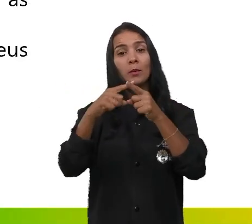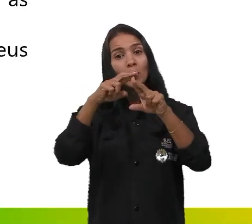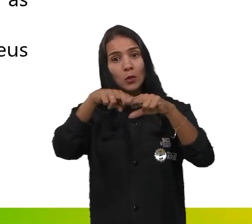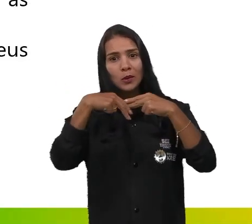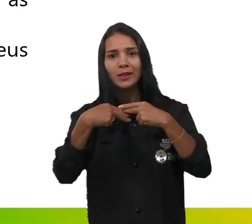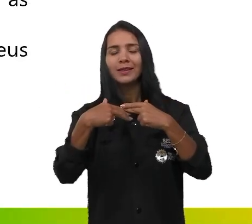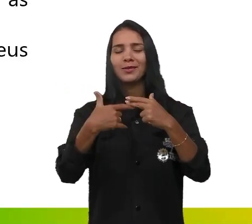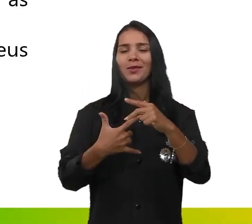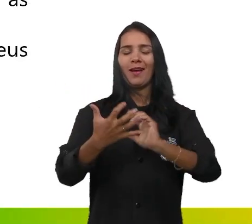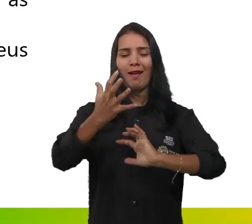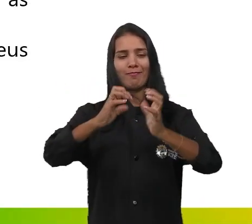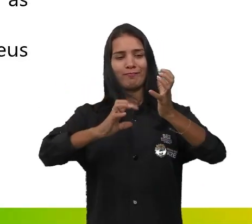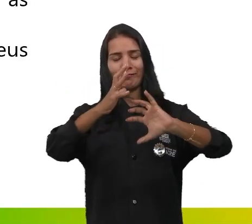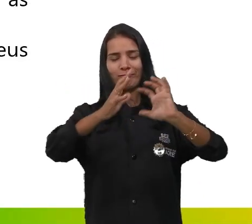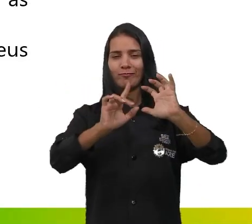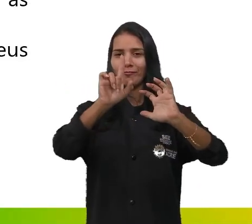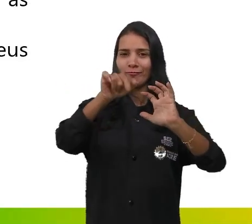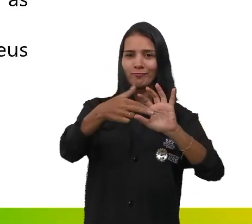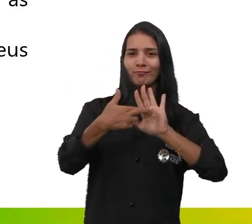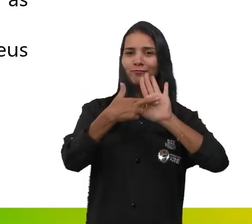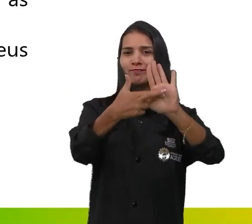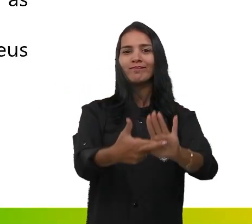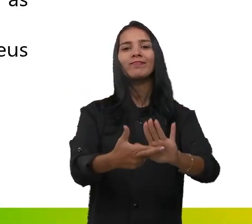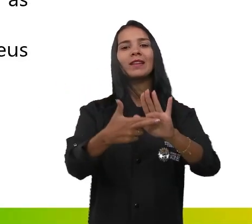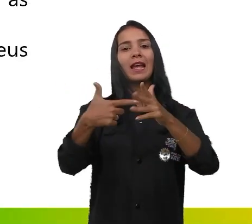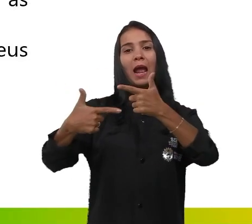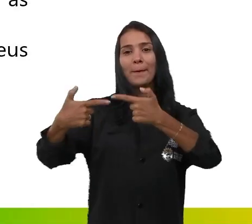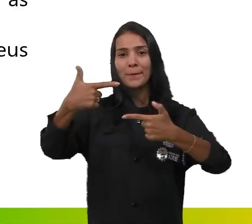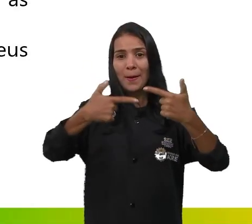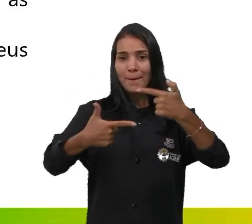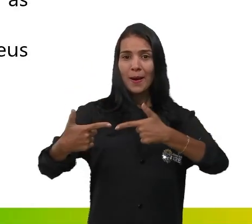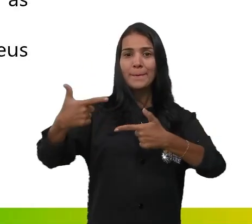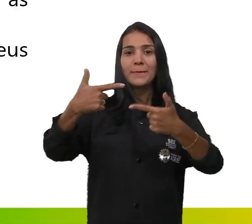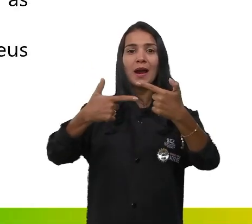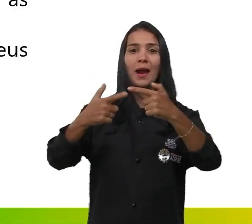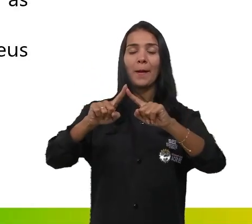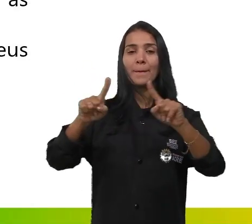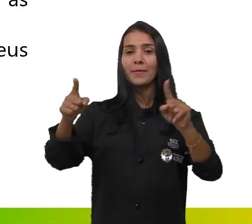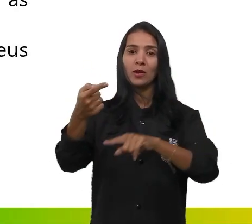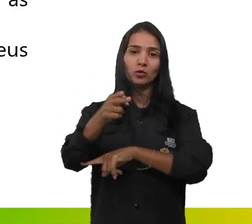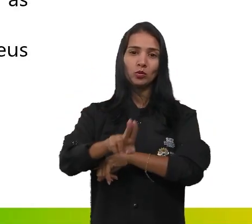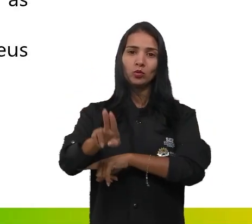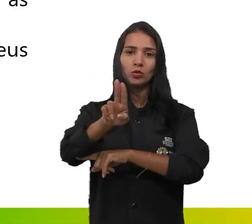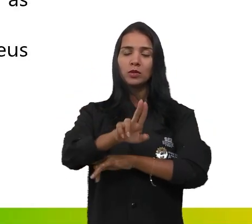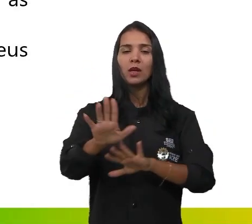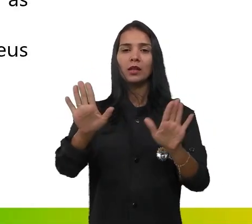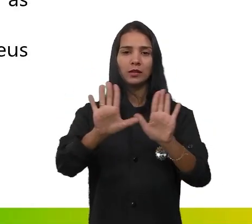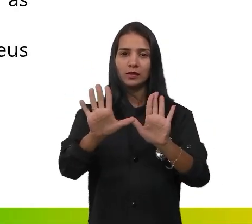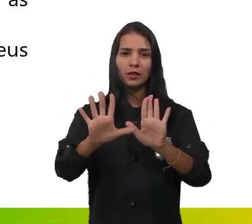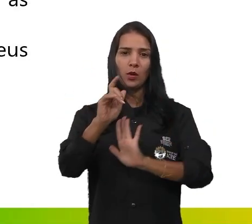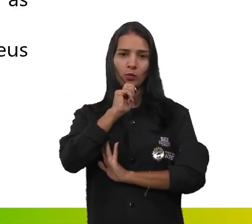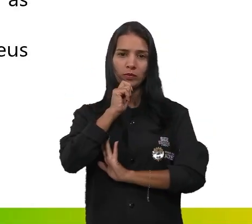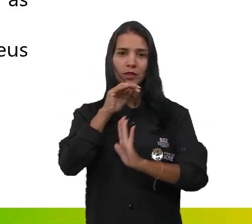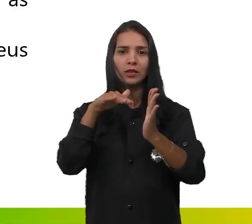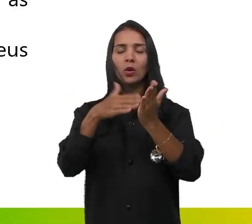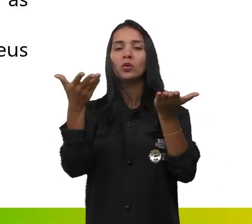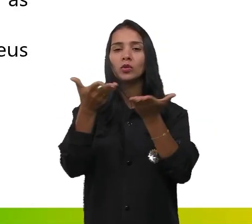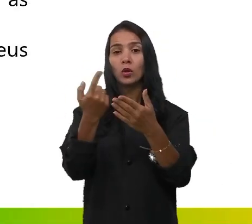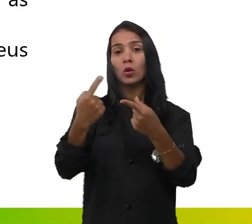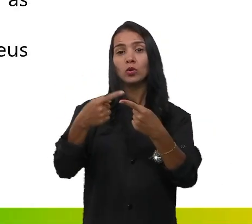fazer menção a que muitas armas foram criadas, porém elas não foram utilizadas nesse período porque